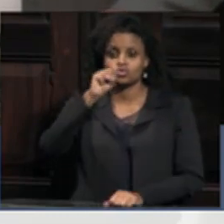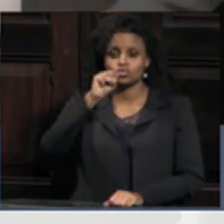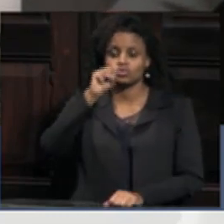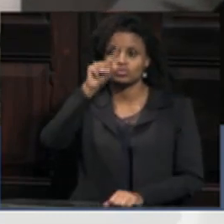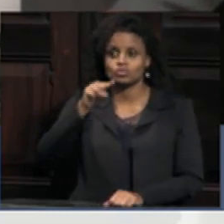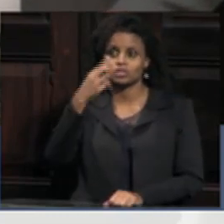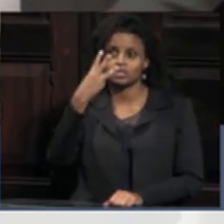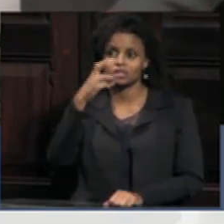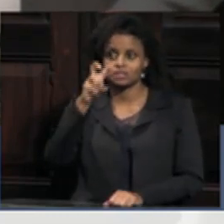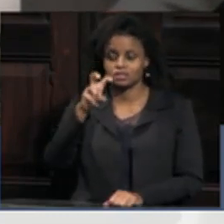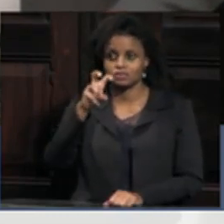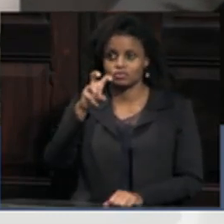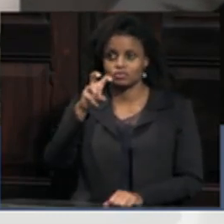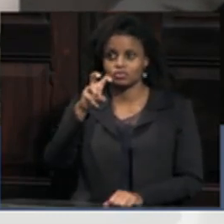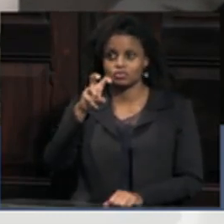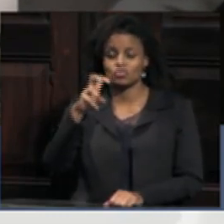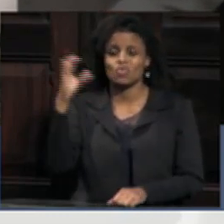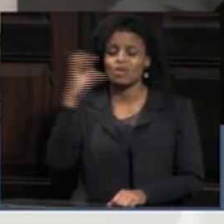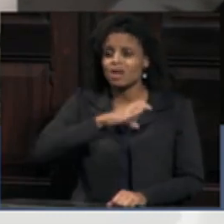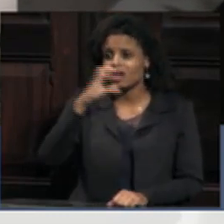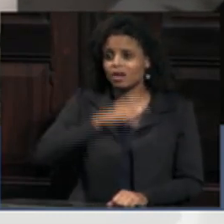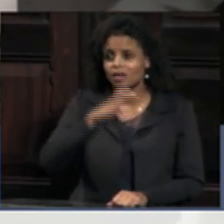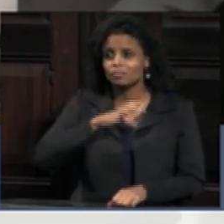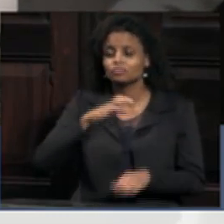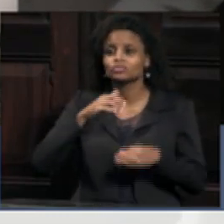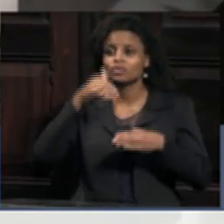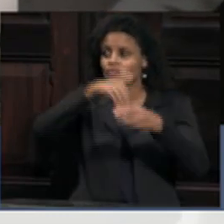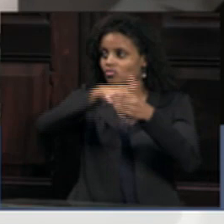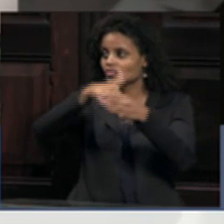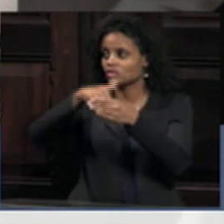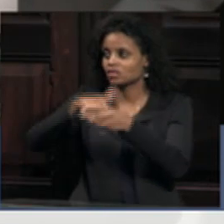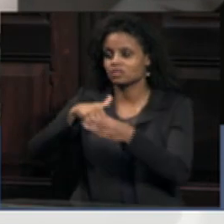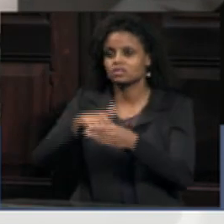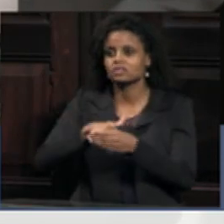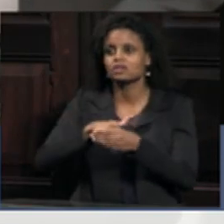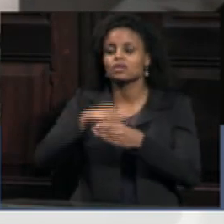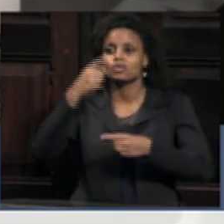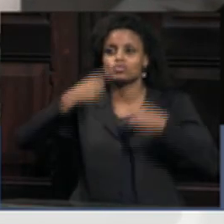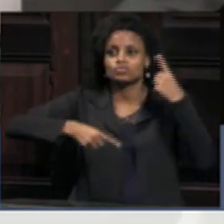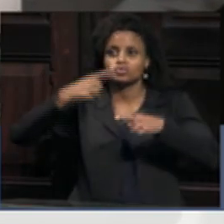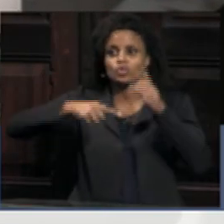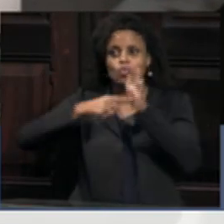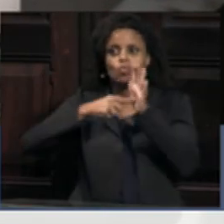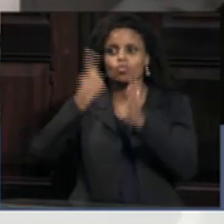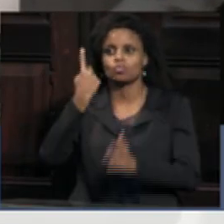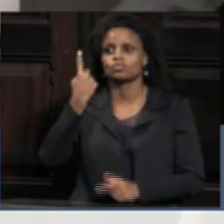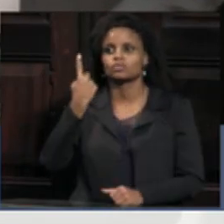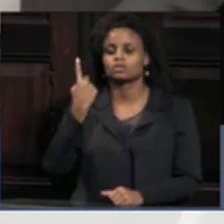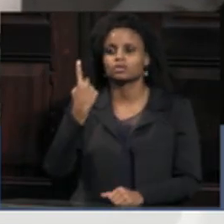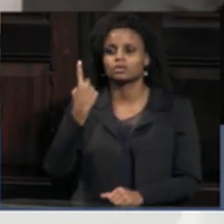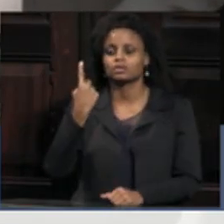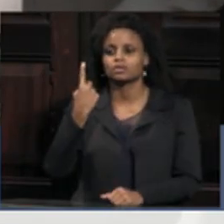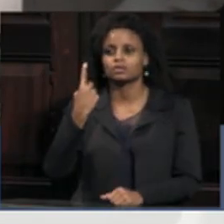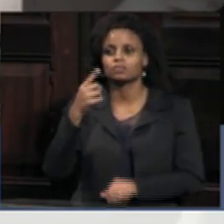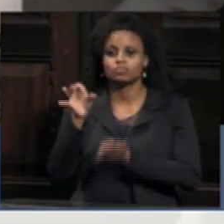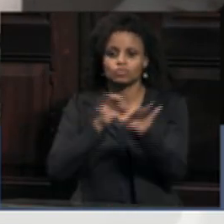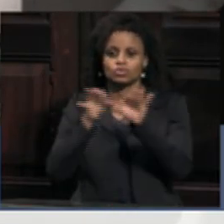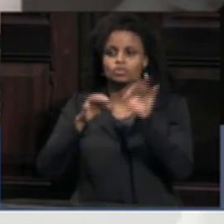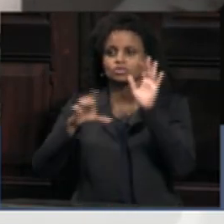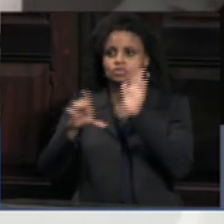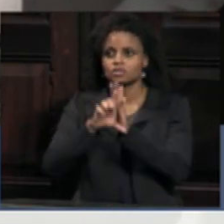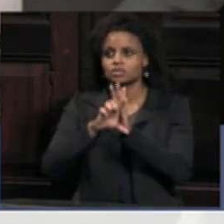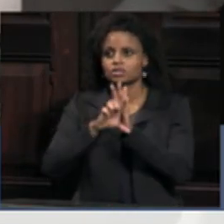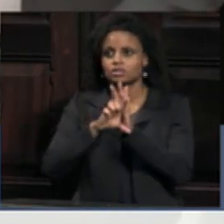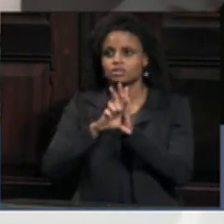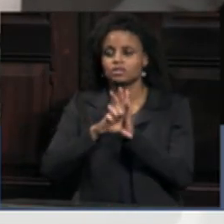18h35, em regime de urgência, em votação, em discussão única. Projeto de lei